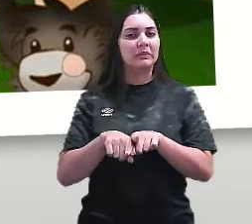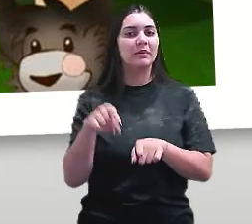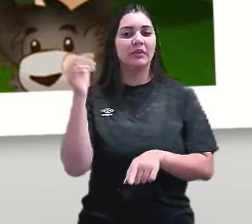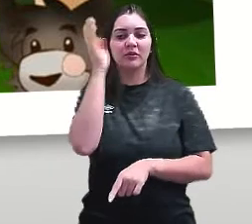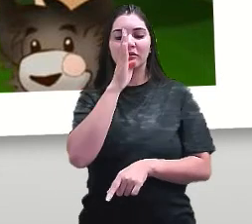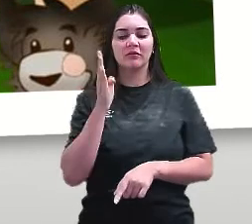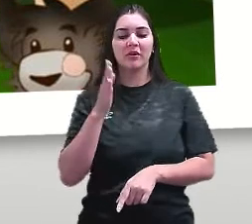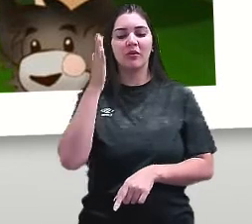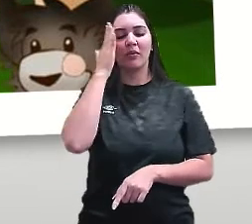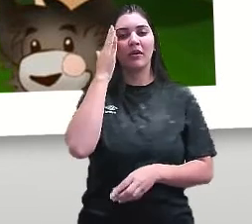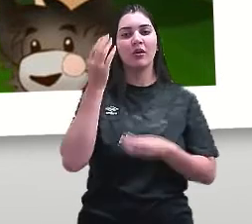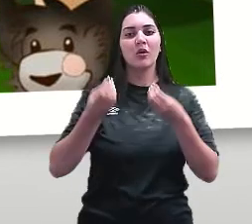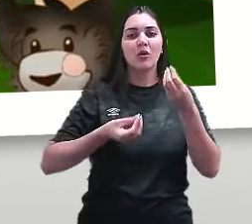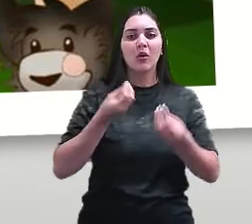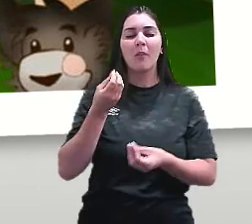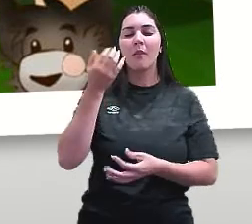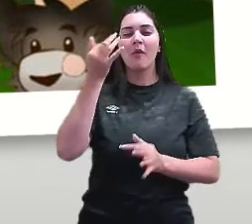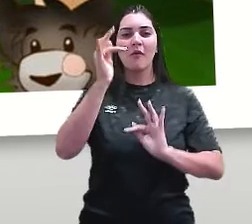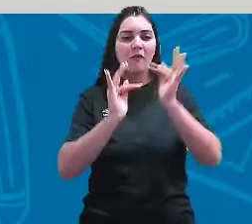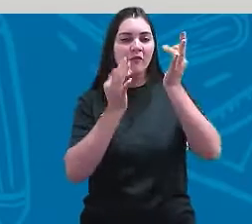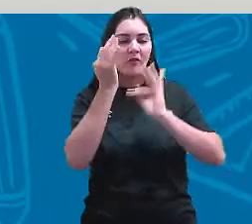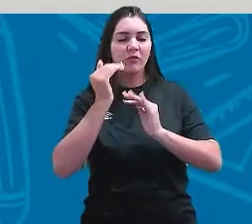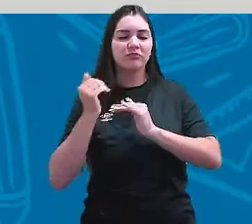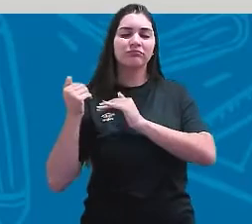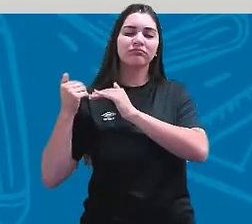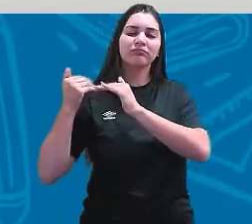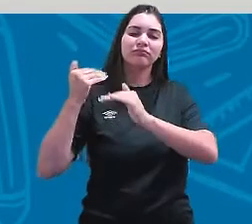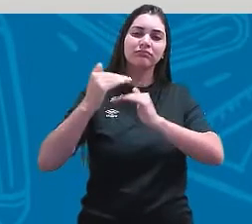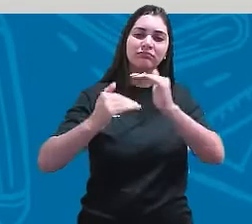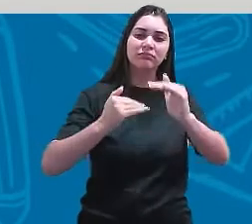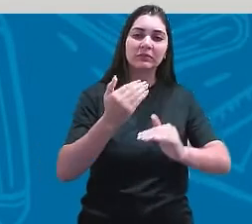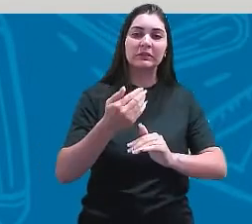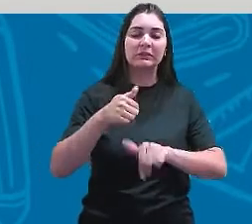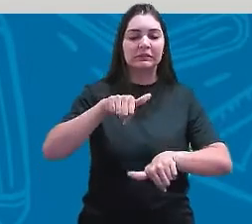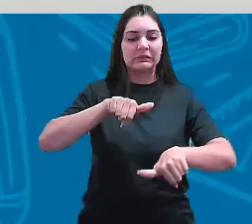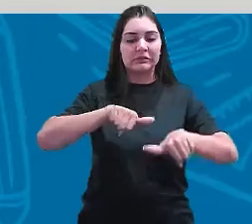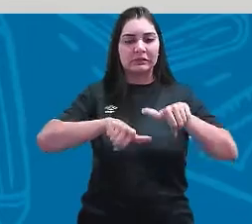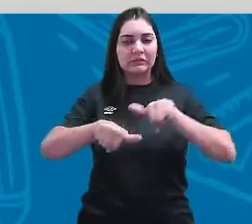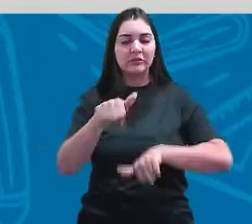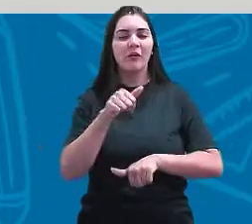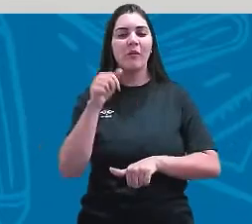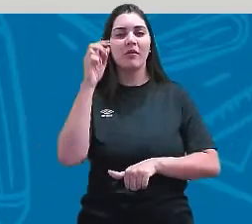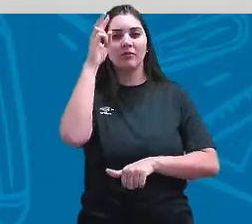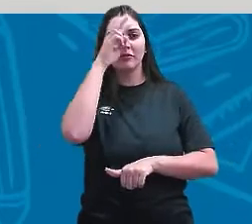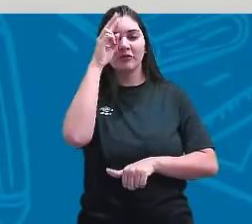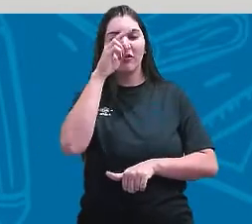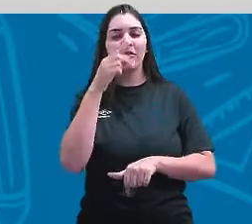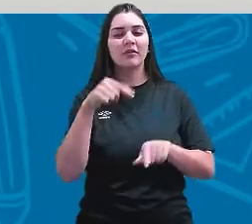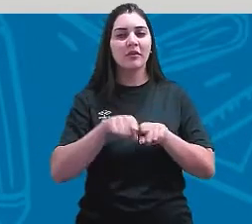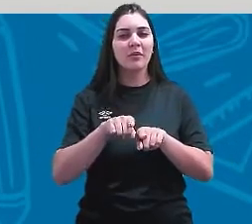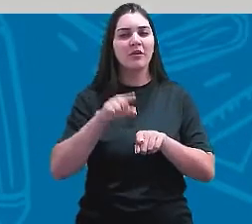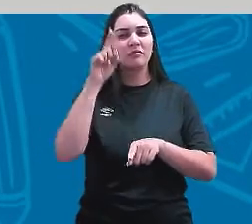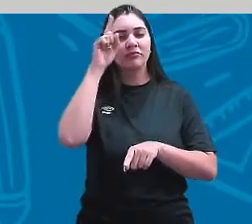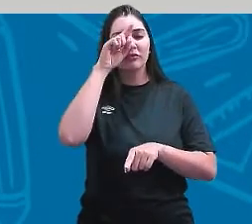folclore evoluiu e como esses mitos e lendas, né, como se transformaram os mitos e lendas. Então vamos lá?